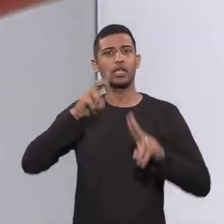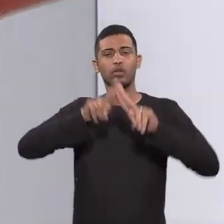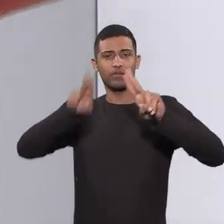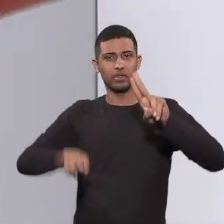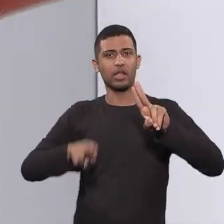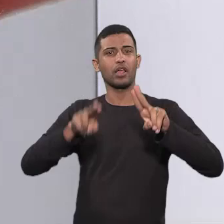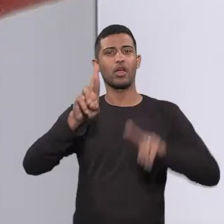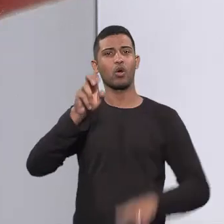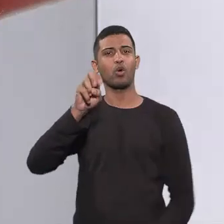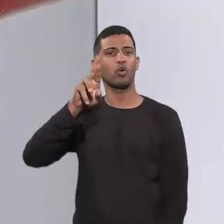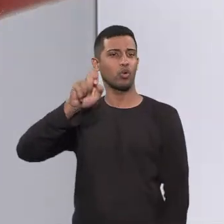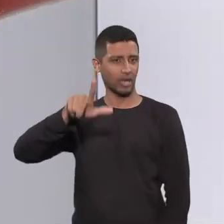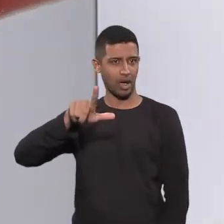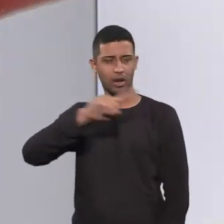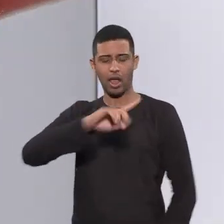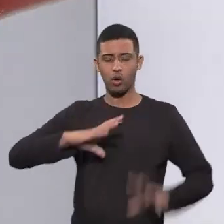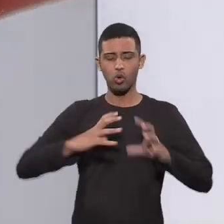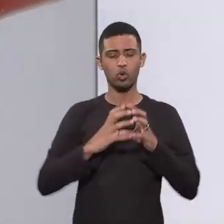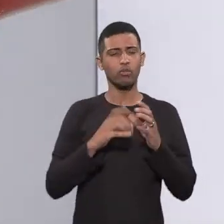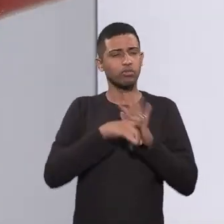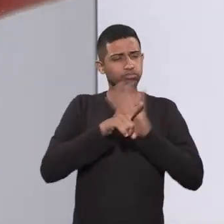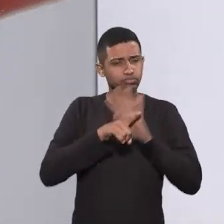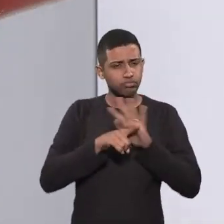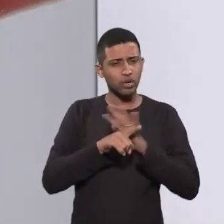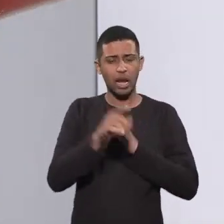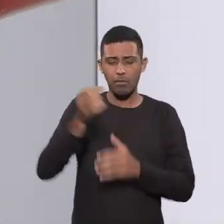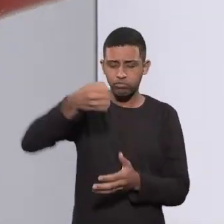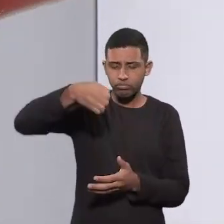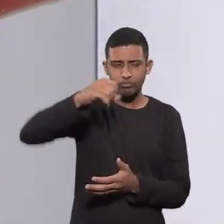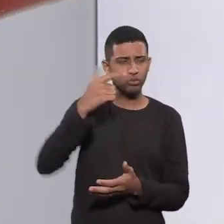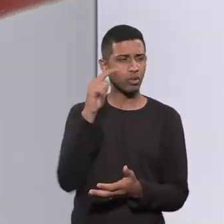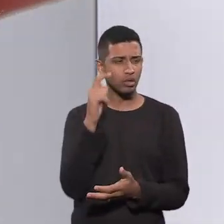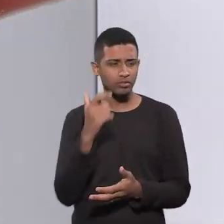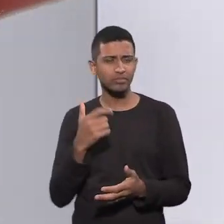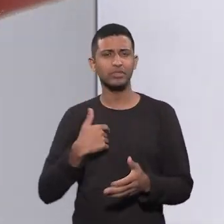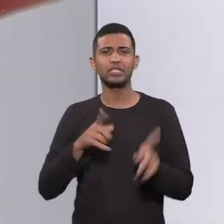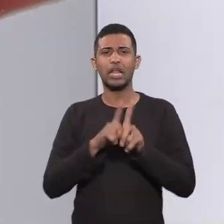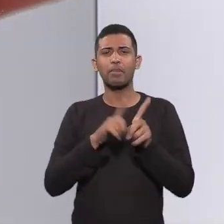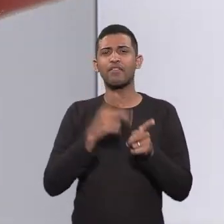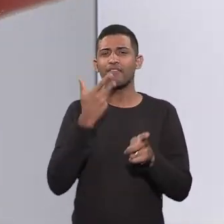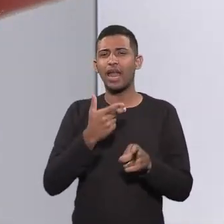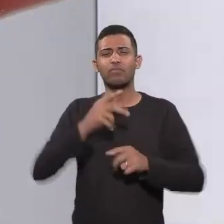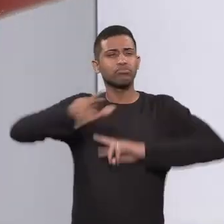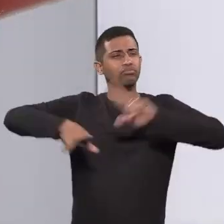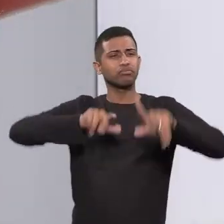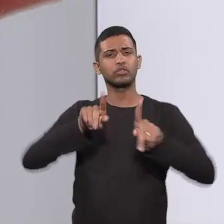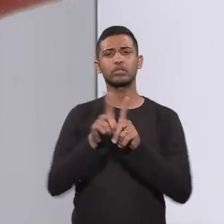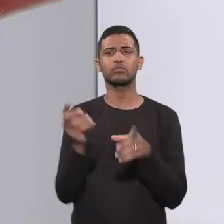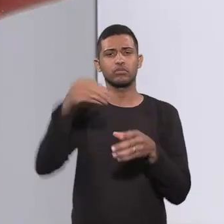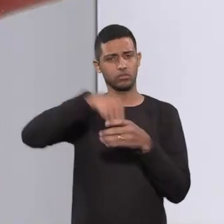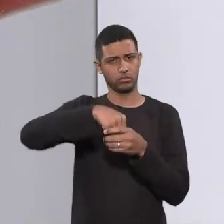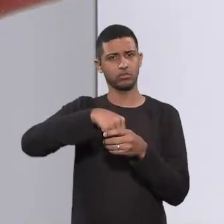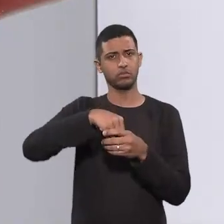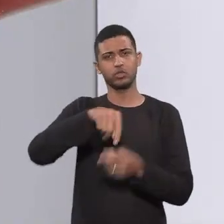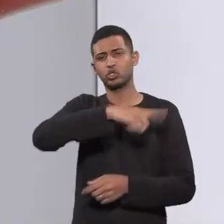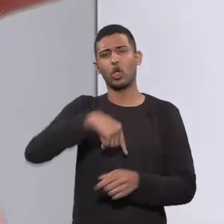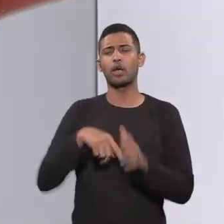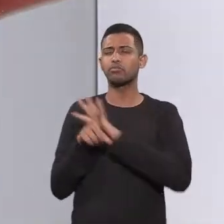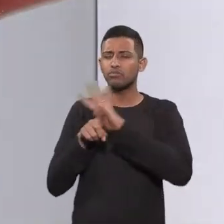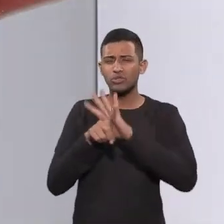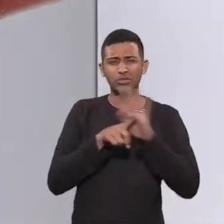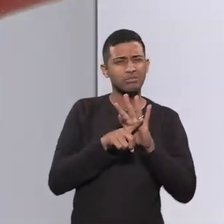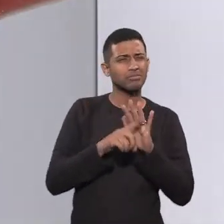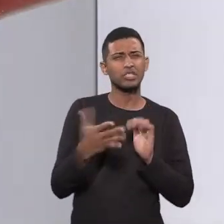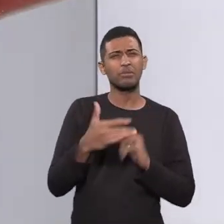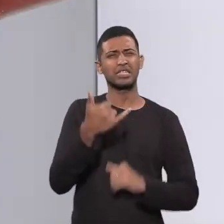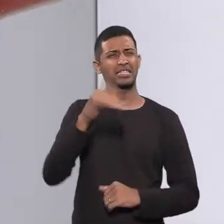Universidade Federal Rural, né, no nosso grupo de pesquisa, o Laboratório de Estudos e Pesquisas em Educação, Diversidade e Inclusão, nós fazemos pesquisas há mais